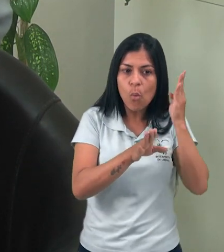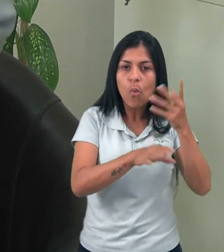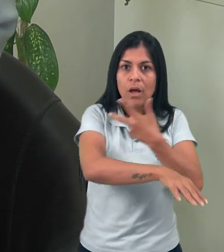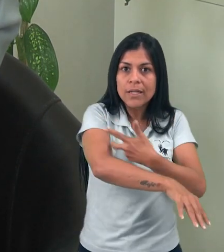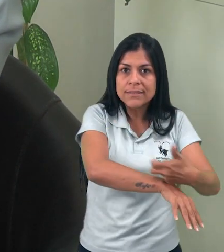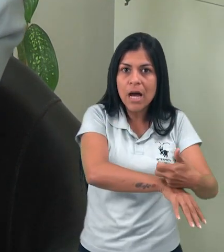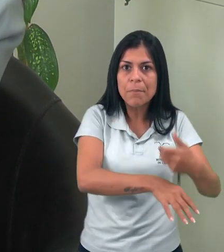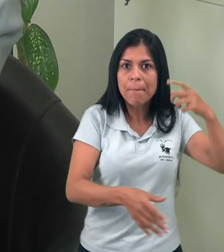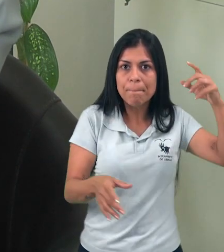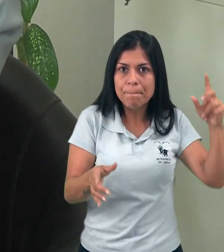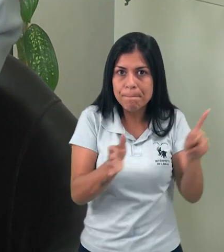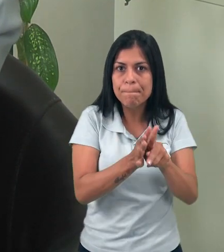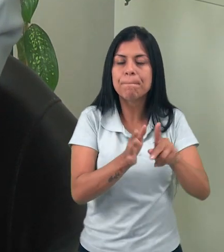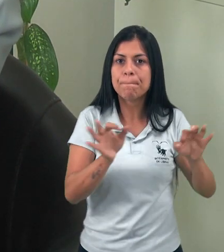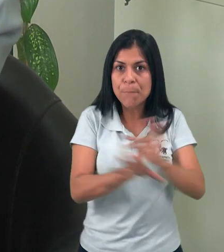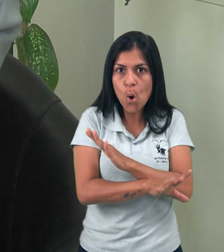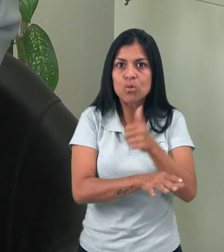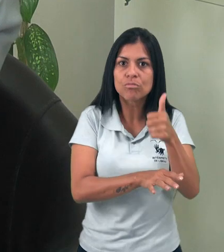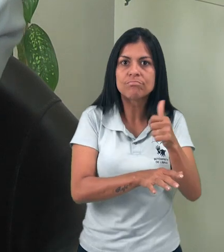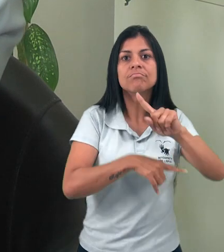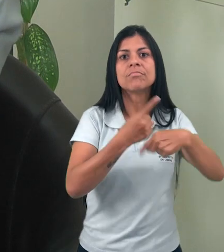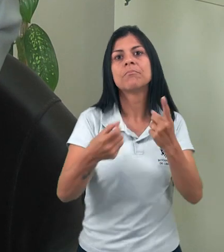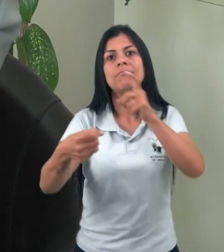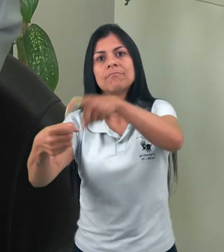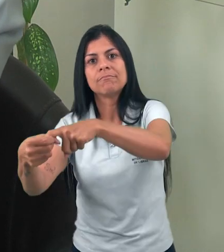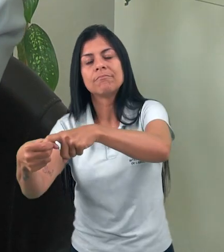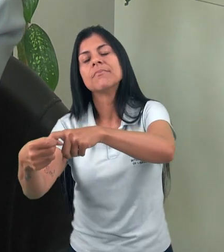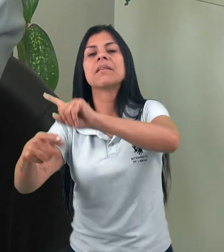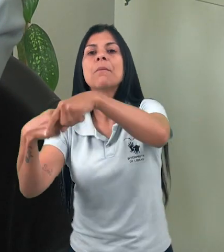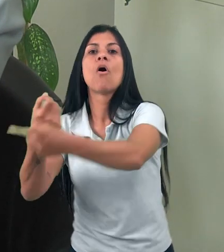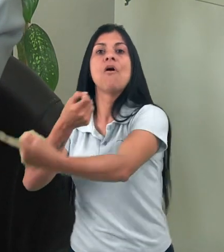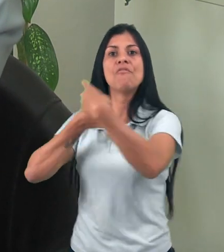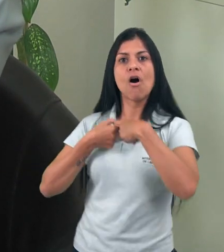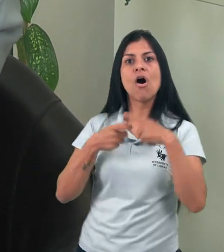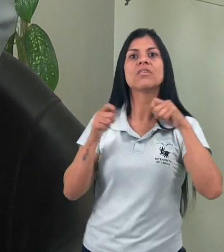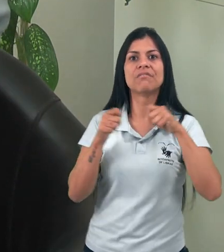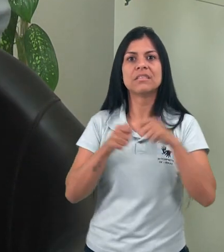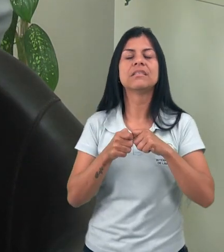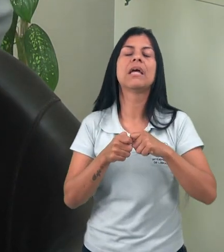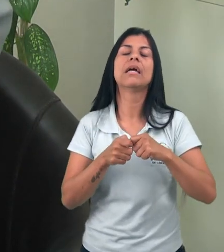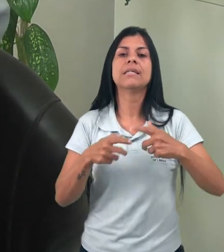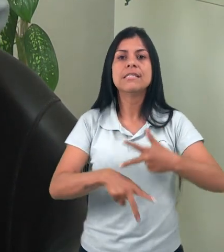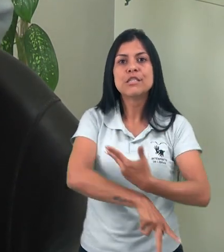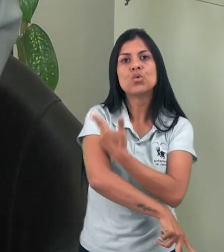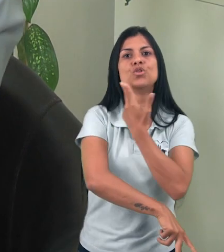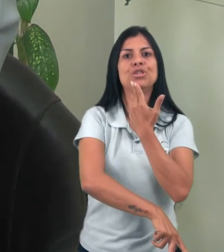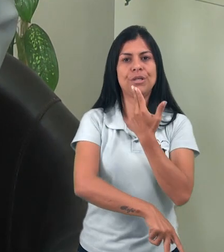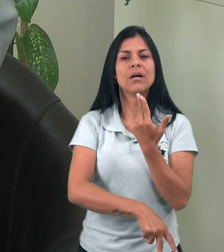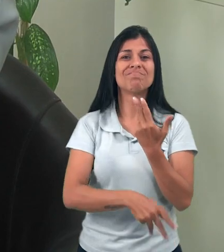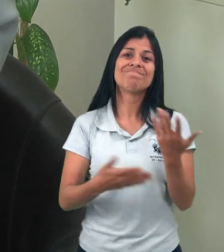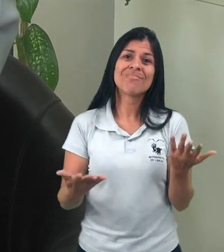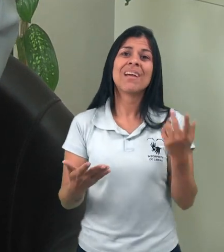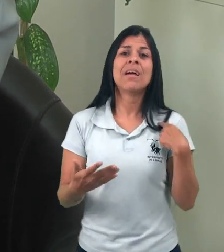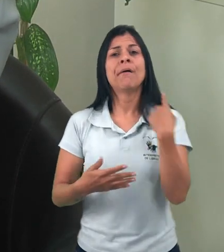ser operado. Ele volta para poder marcar. Se ele der sorte, ele pode ser operado no mesmo dia, senão ele volta com agendamento para poder voltar